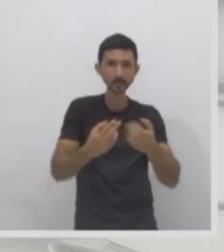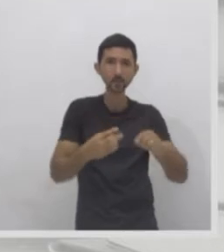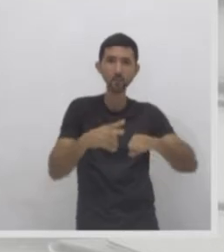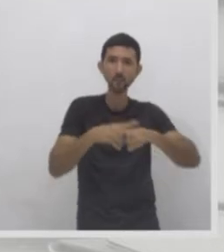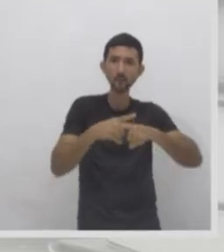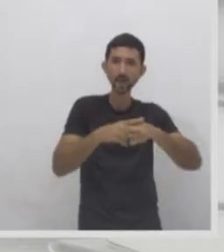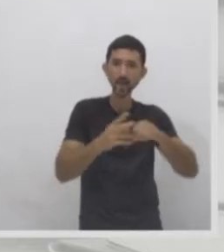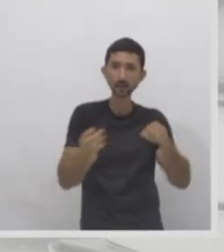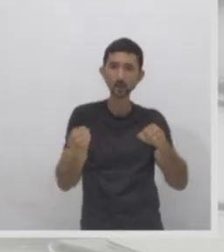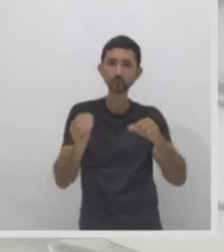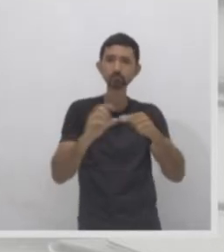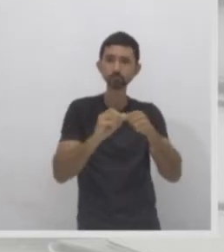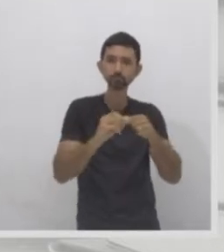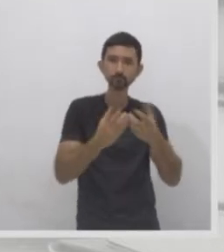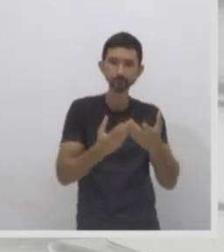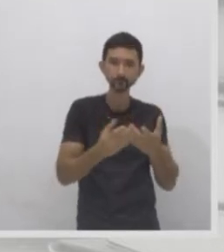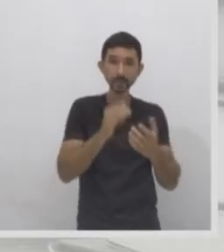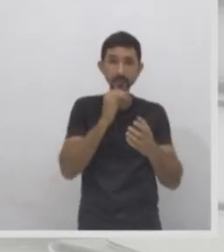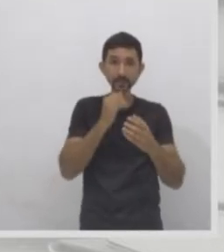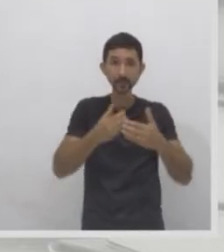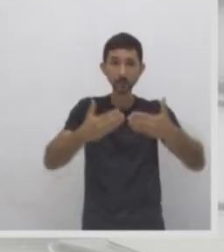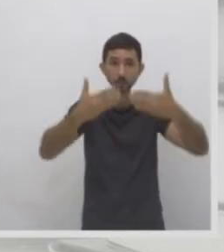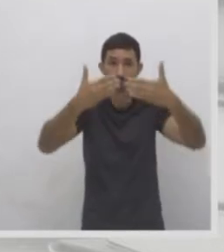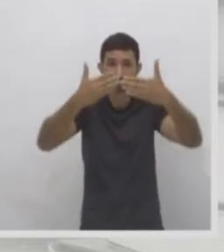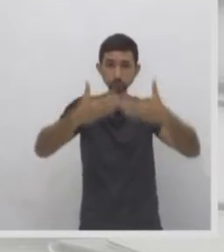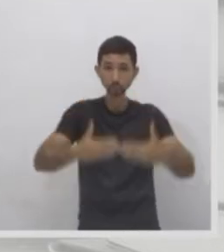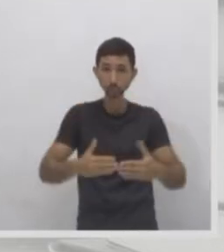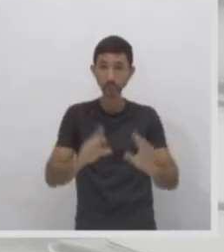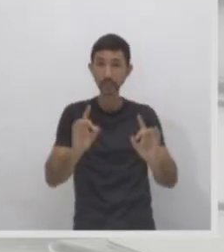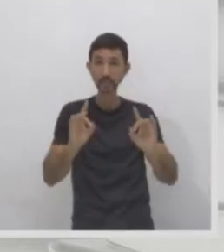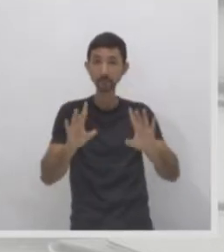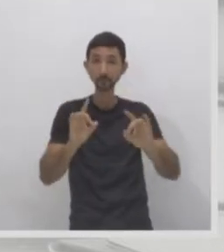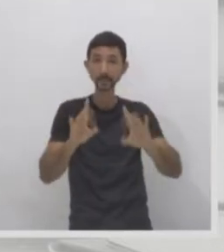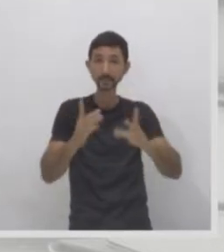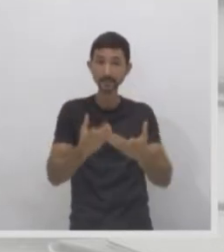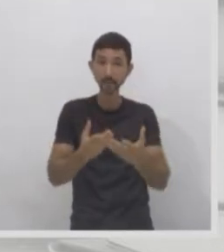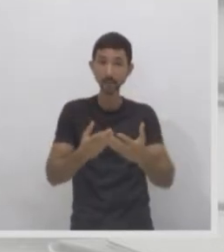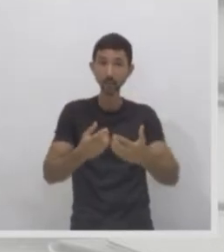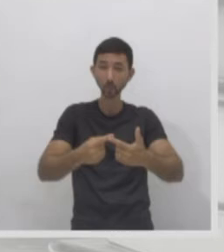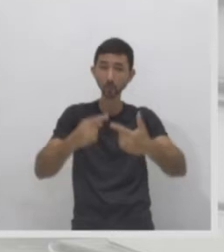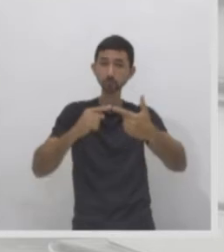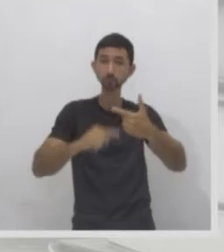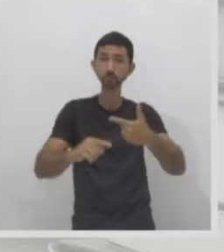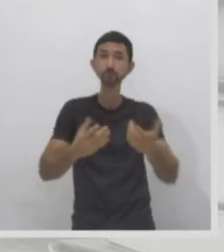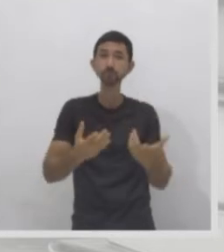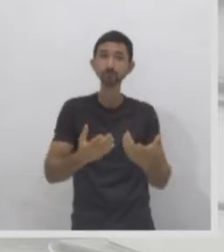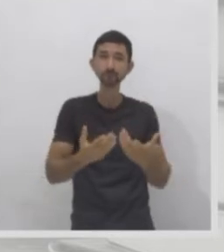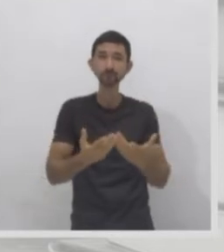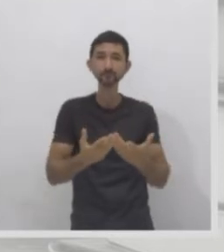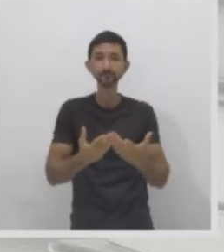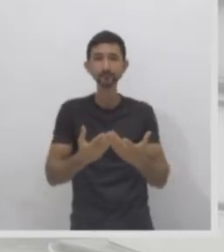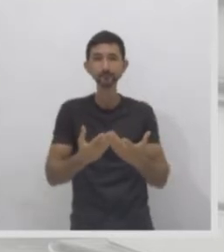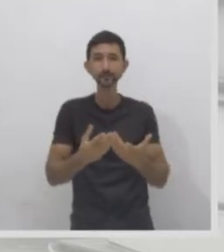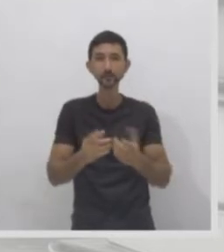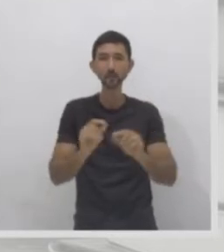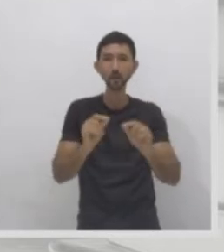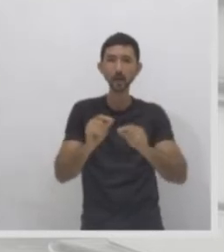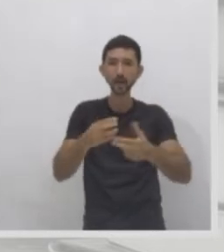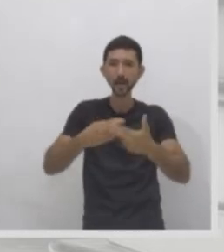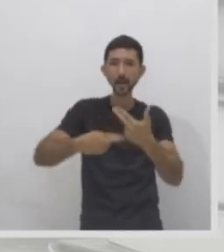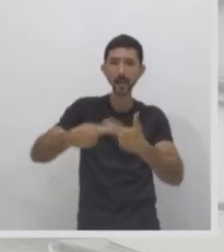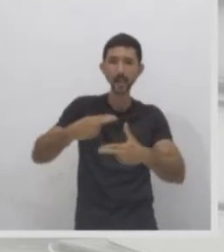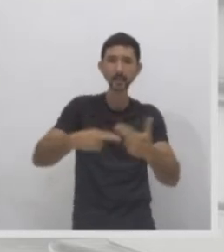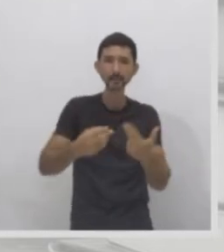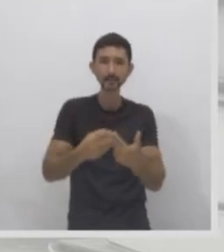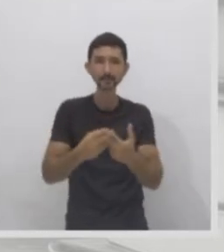No caso da cortina especial, a relação ela já passa para esse ponto que você está observando aí, que é a relação